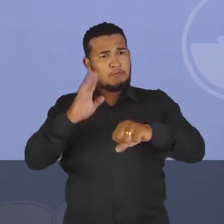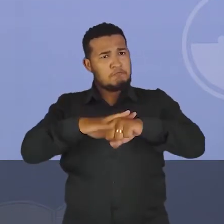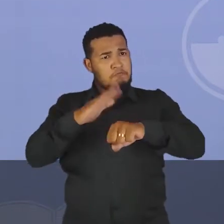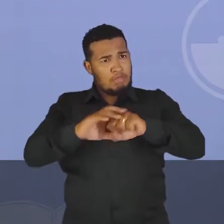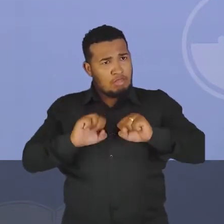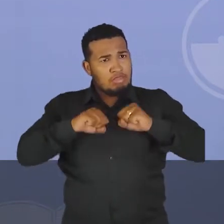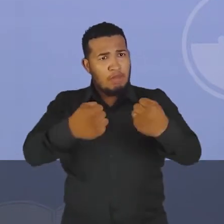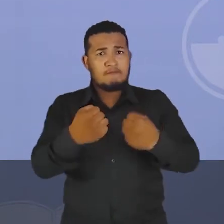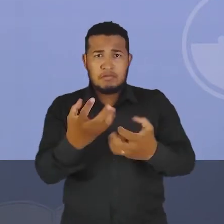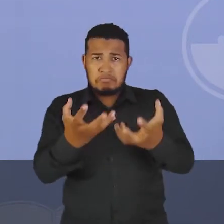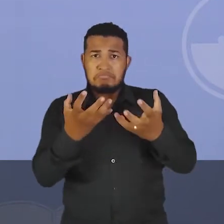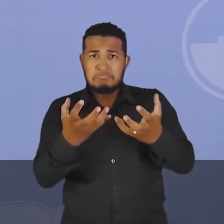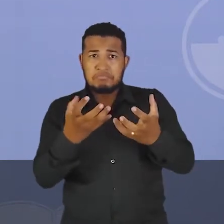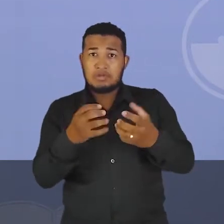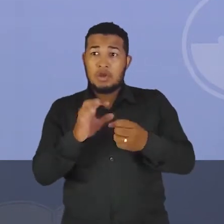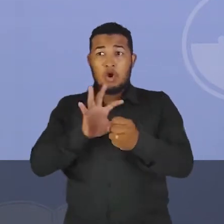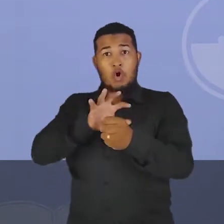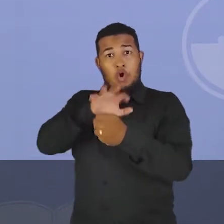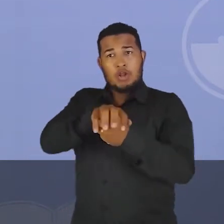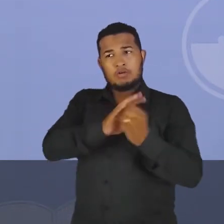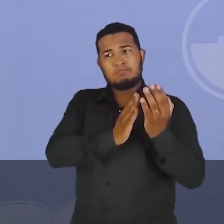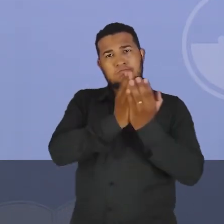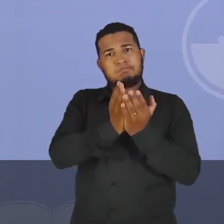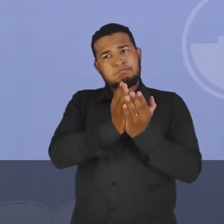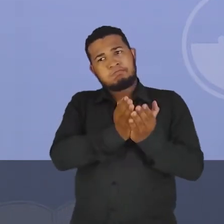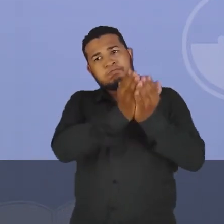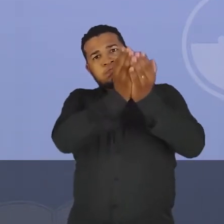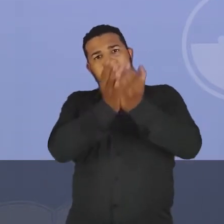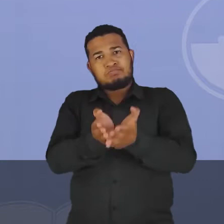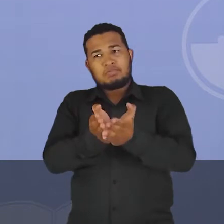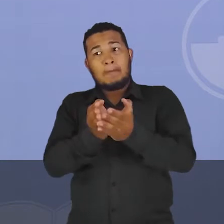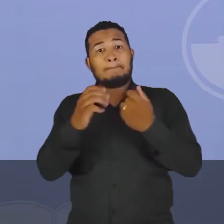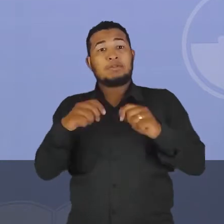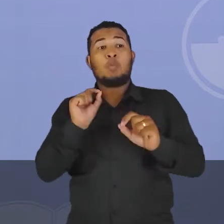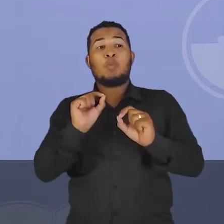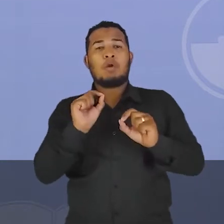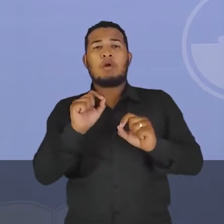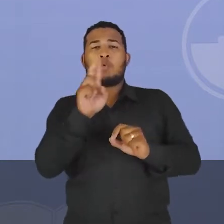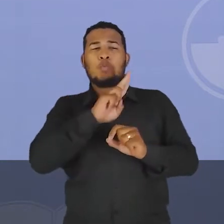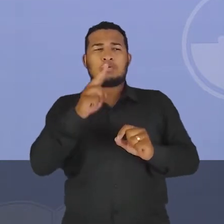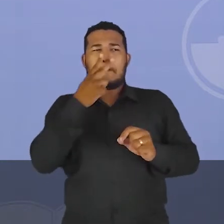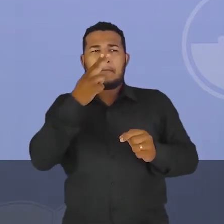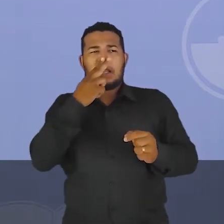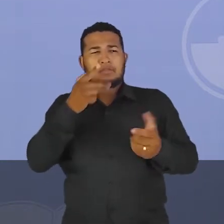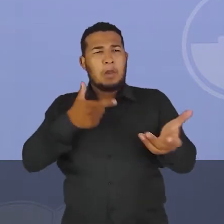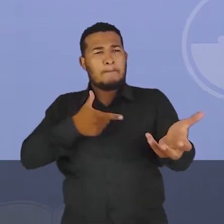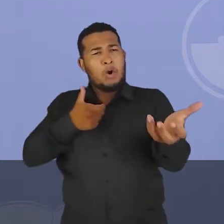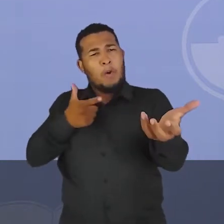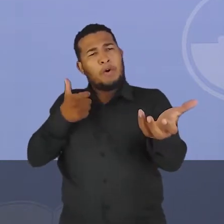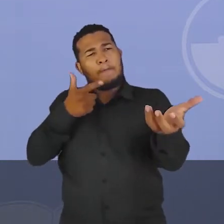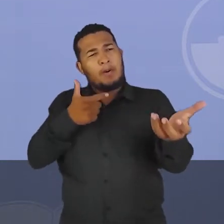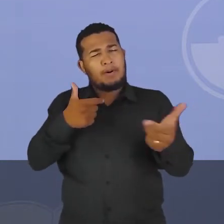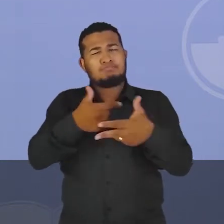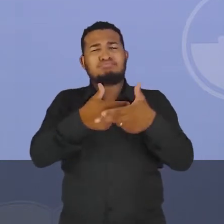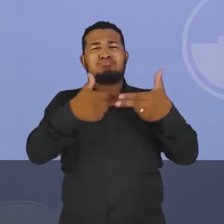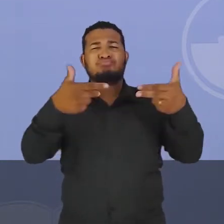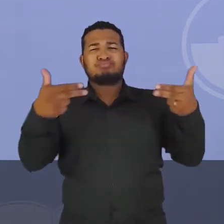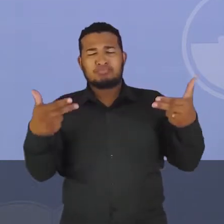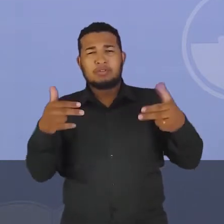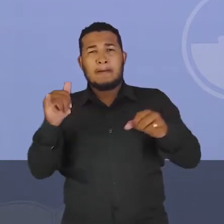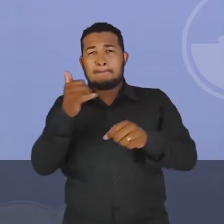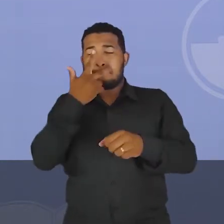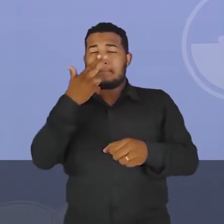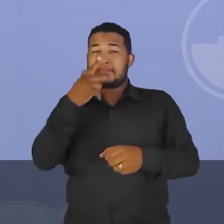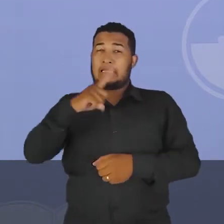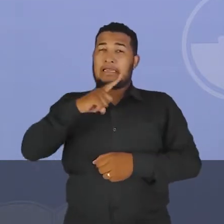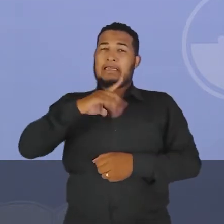Então, quando os colonizadores chegam, eles precisam fazer o quê? Conter. E aí eles utilizam canhões, todas as armas